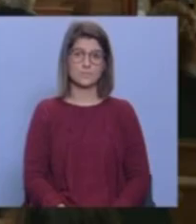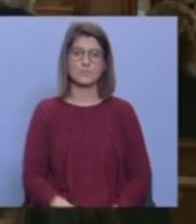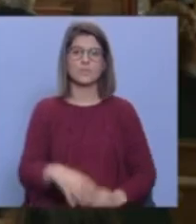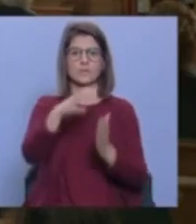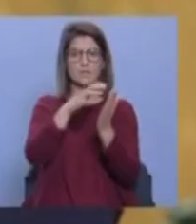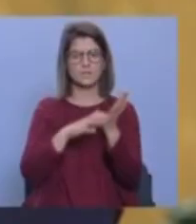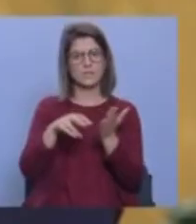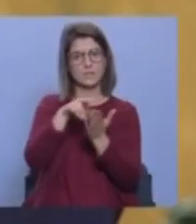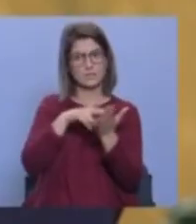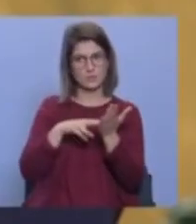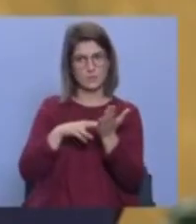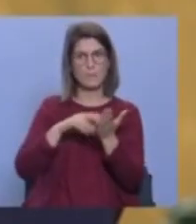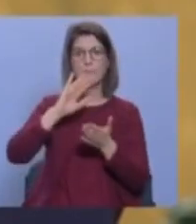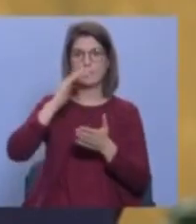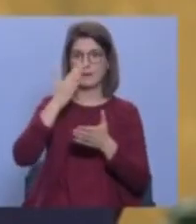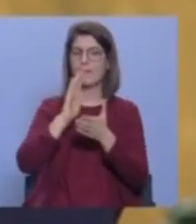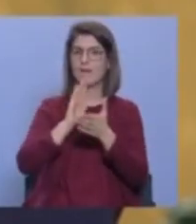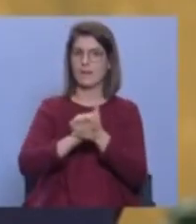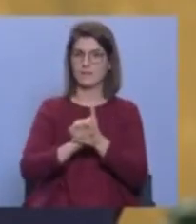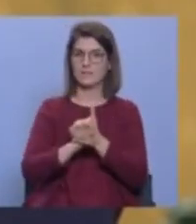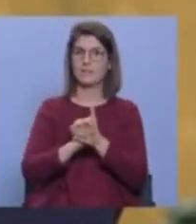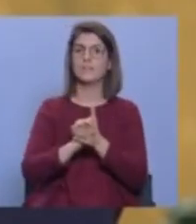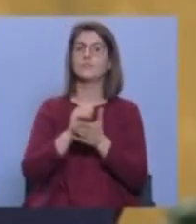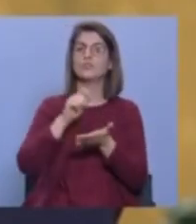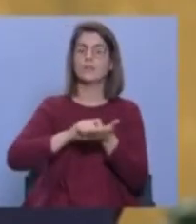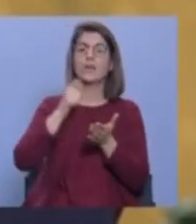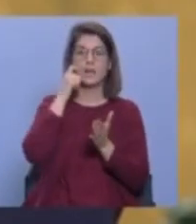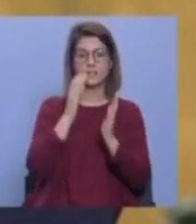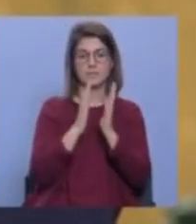A leitura é da primeira epístola de São Paulo.